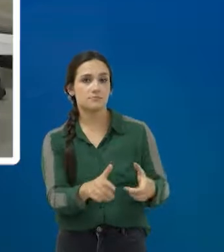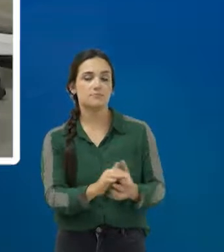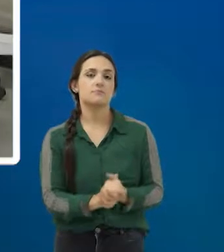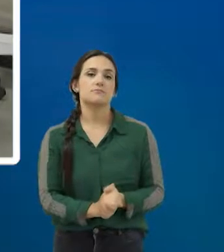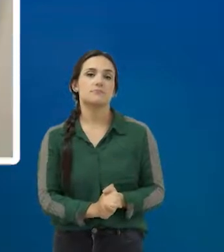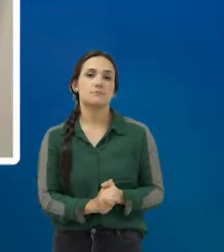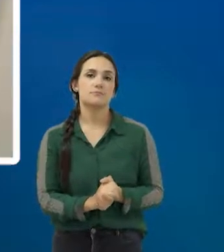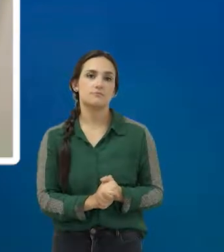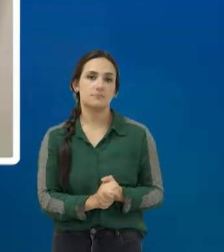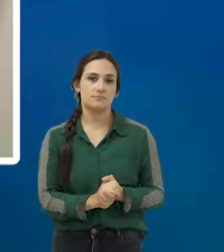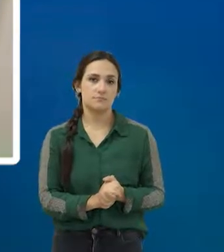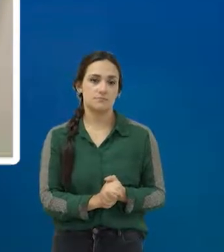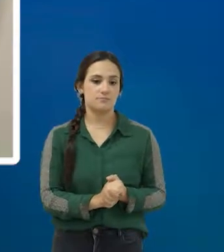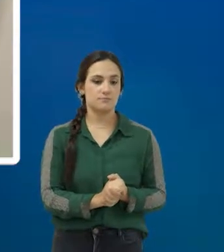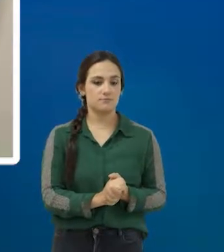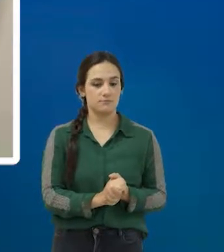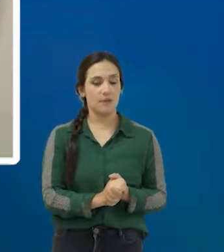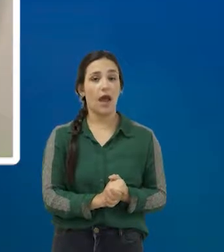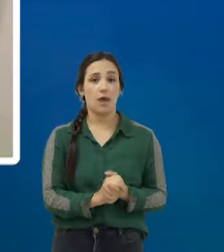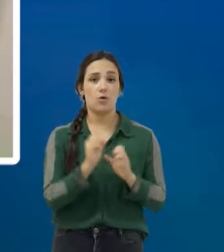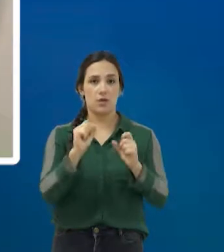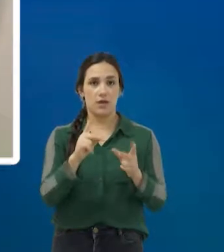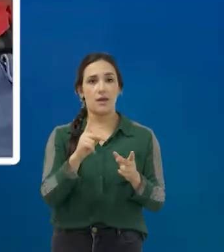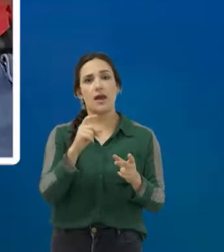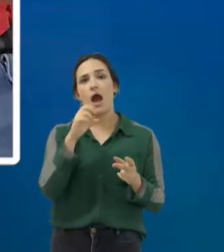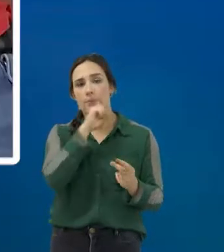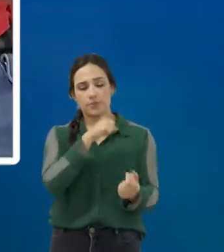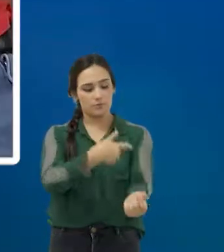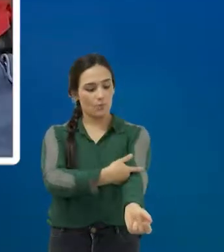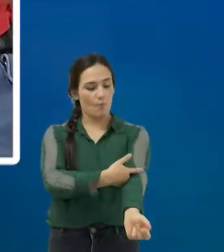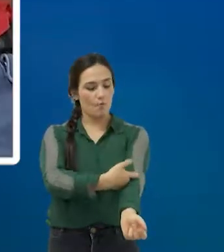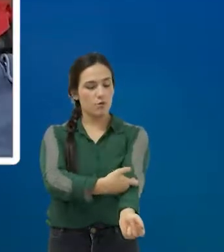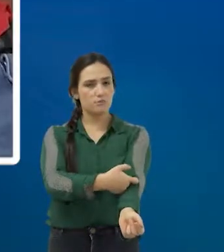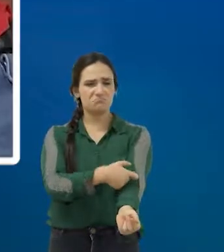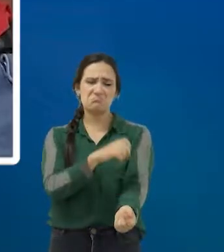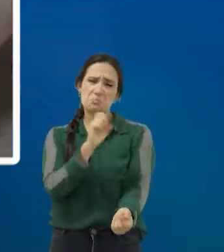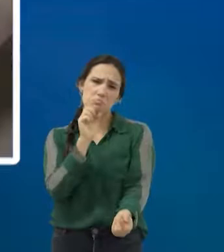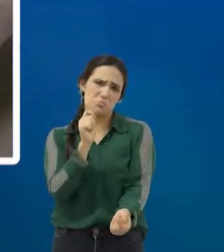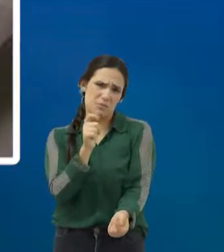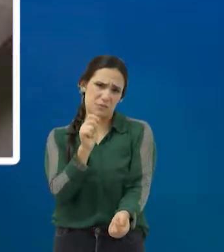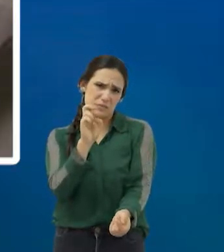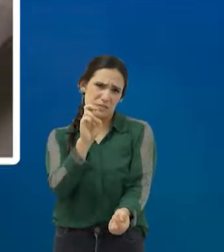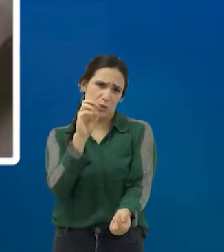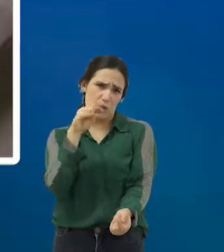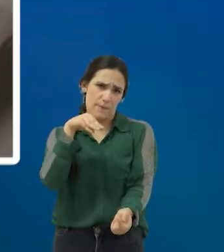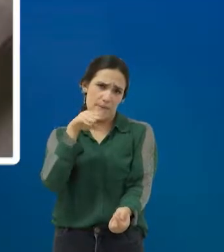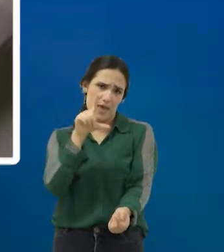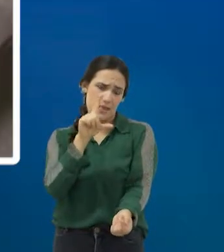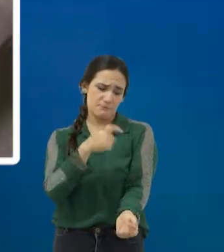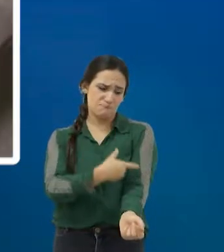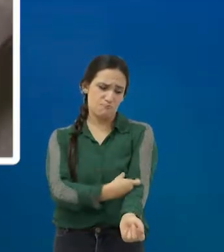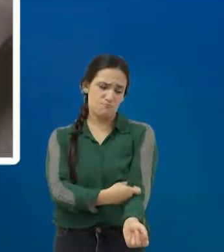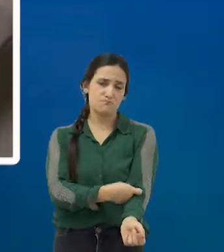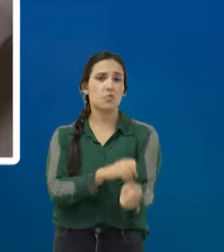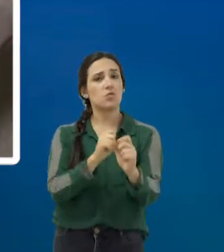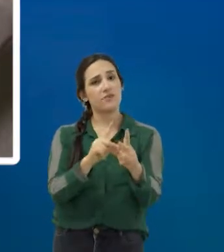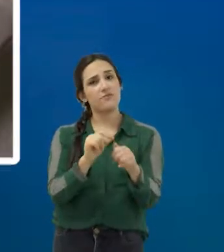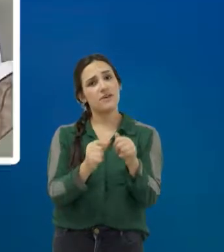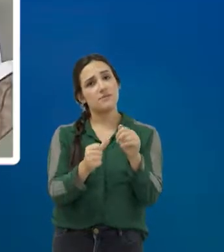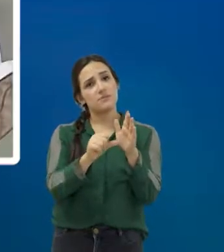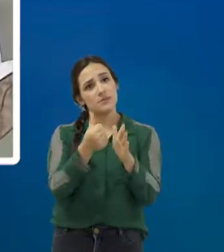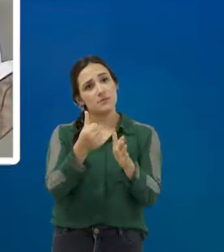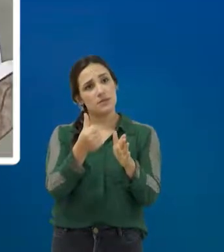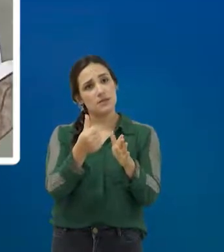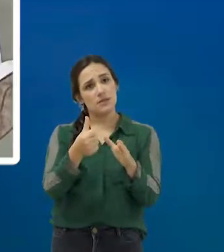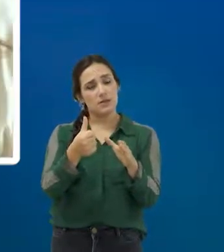retirada uma pequena porção de sangue, né, que são 5 ml, e é feita a primeira análise e é colocado